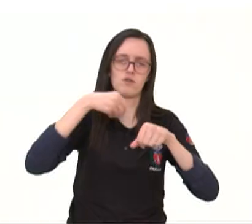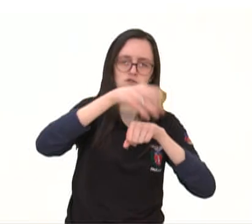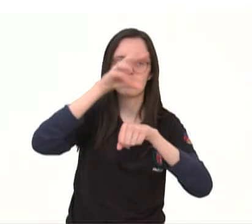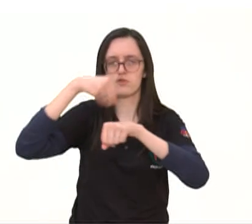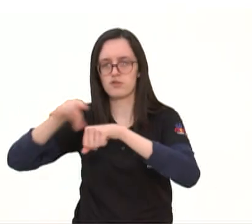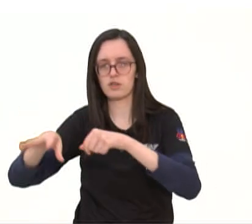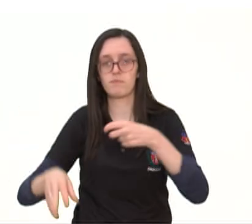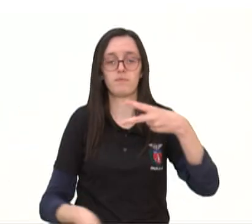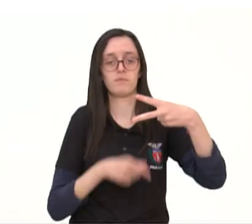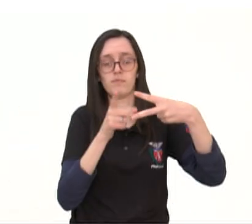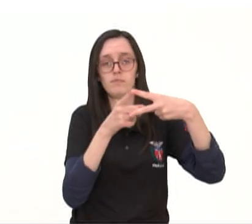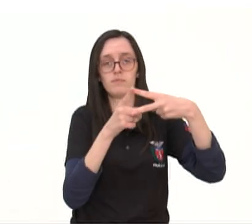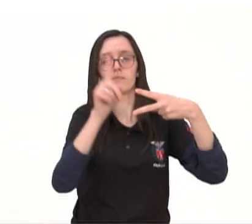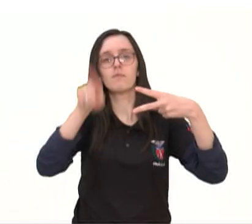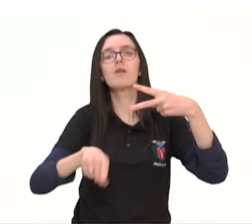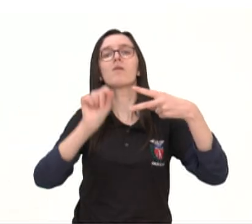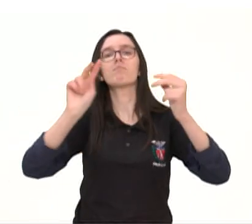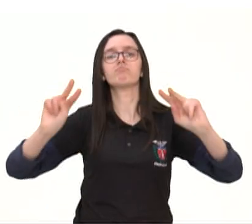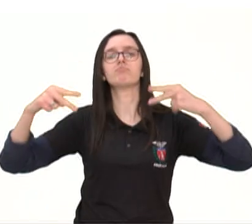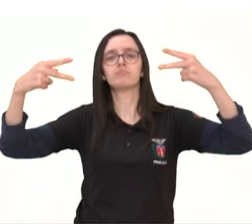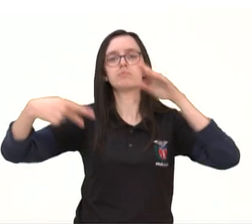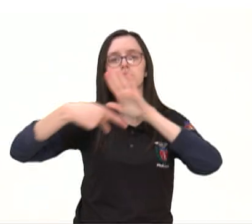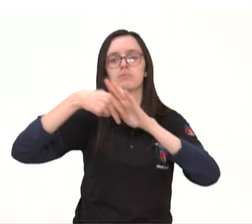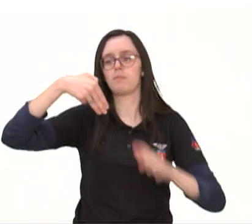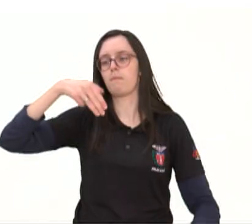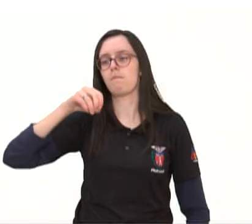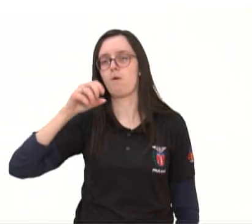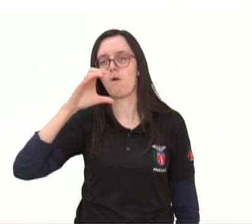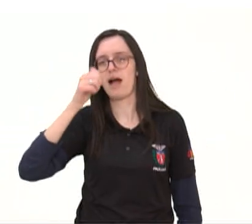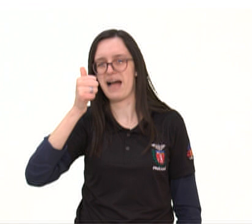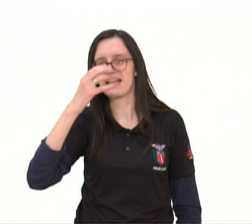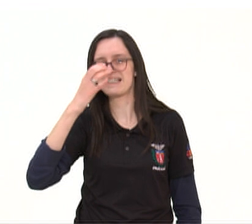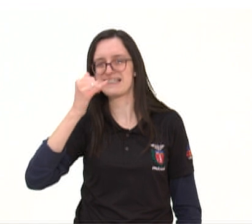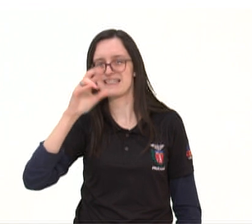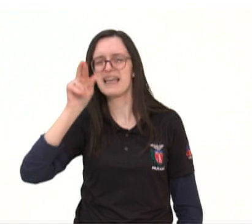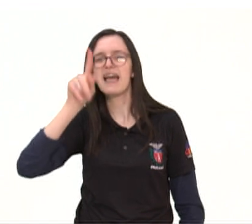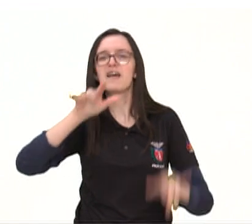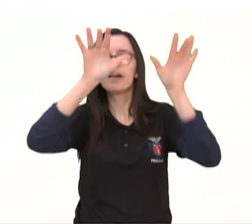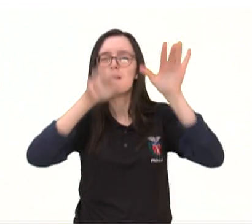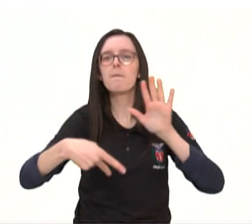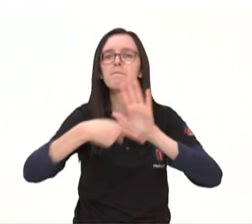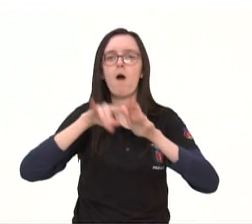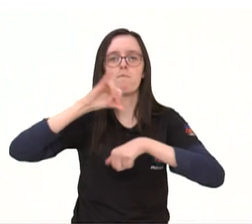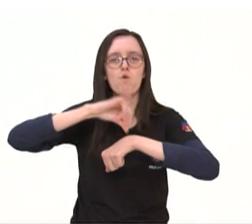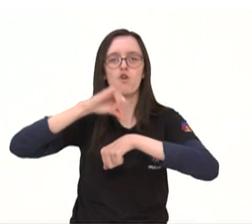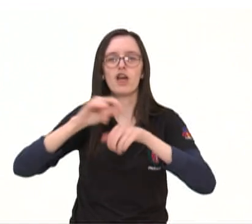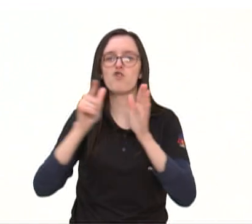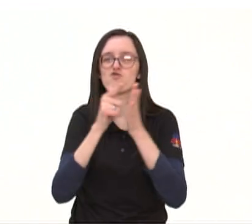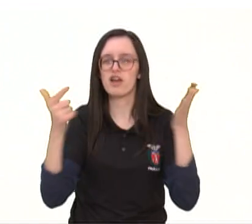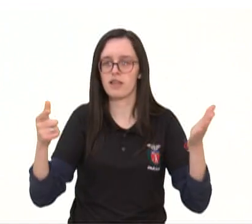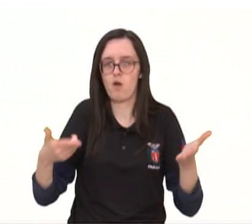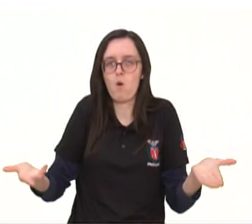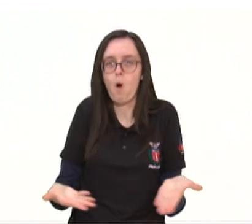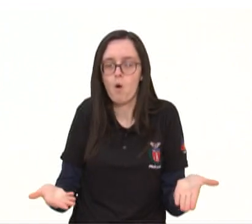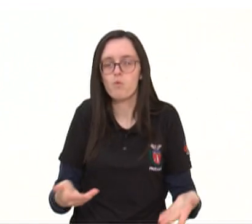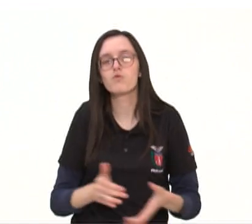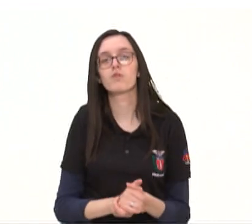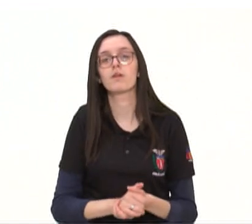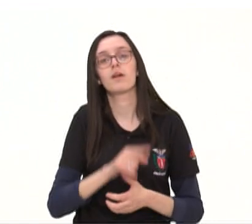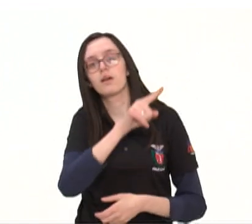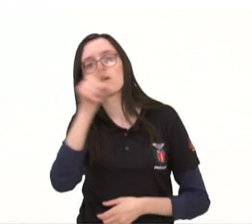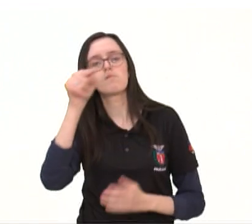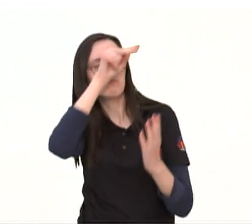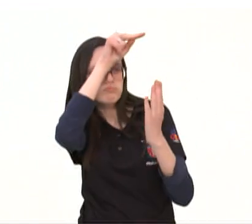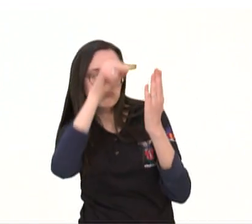dicas. O site do Moacir Sclir, aquele que escreveu a nossa crônica de hoje, para